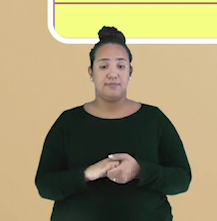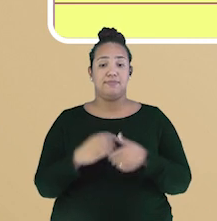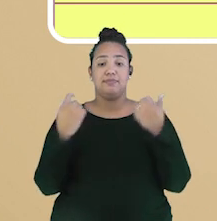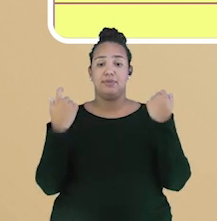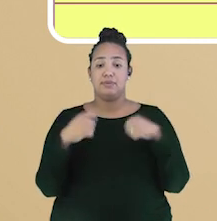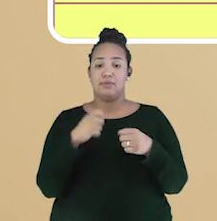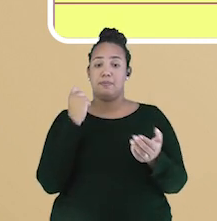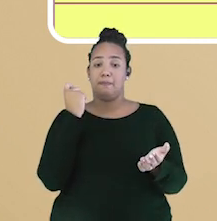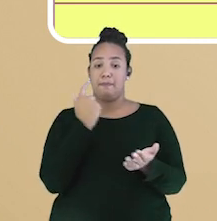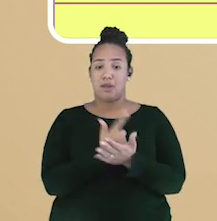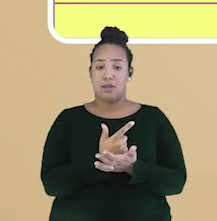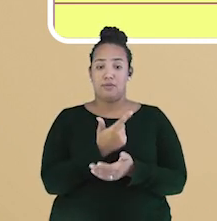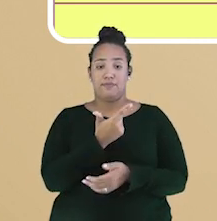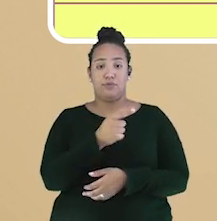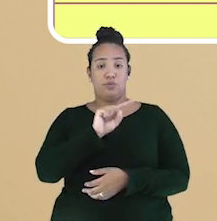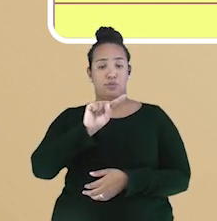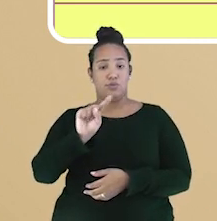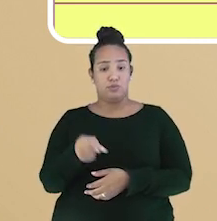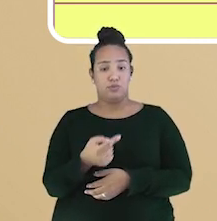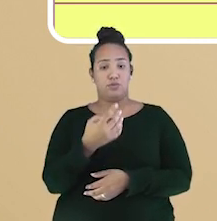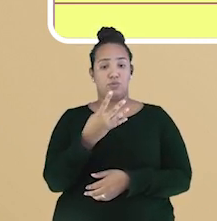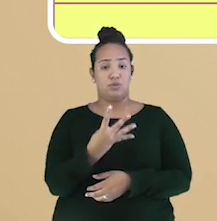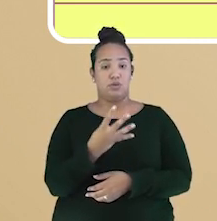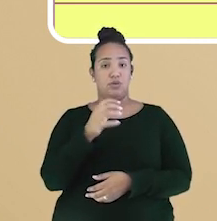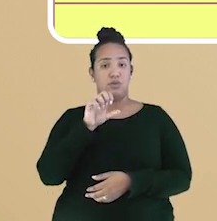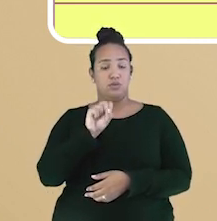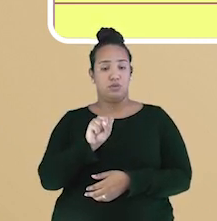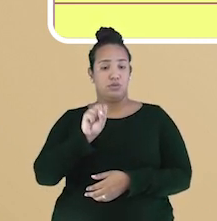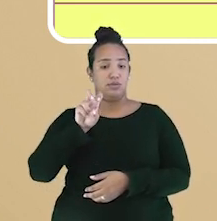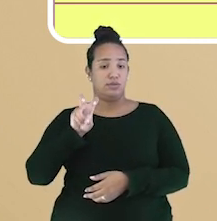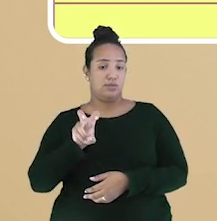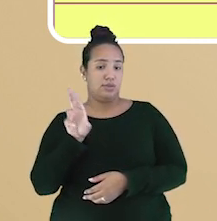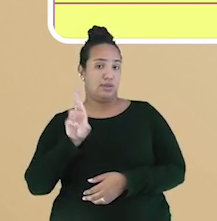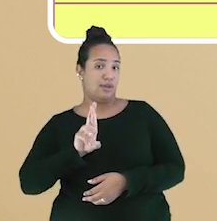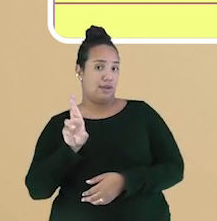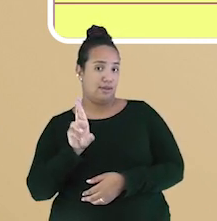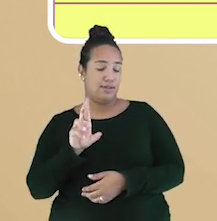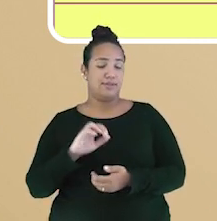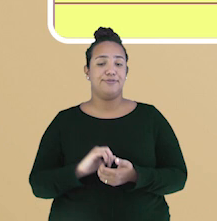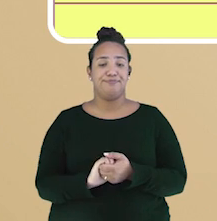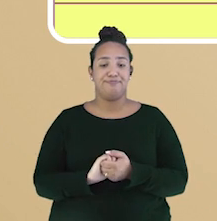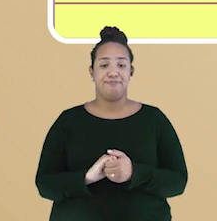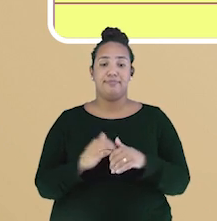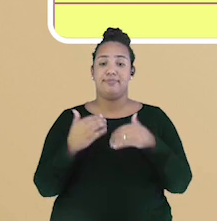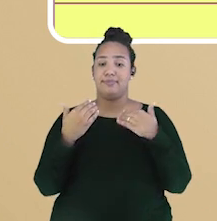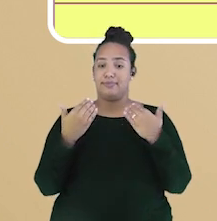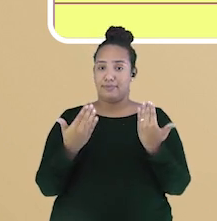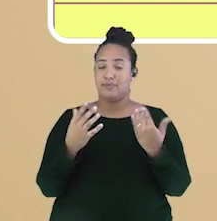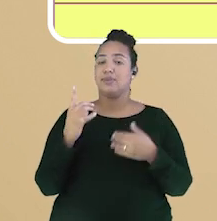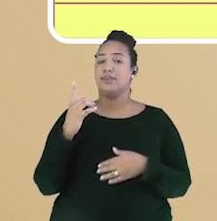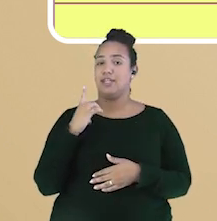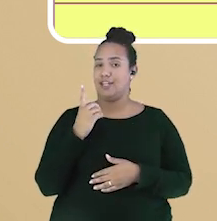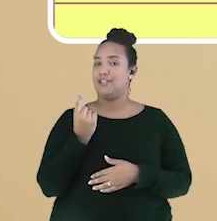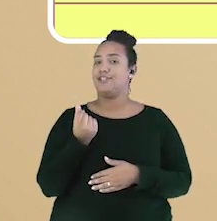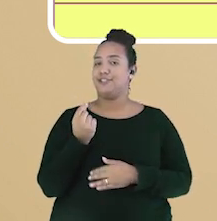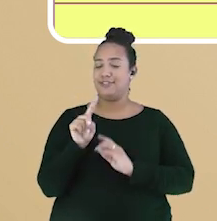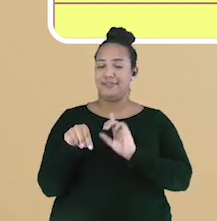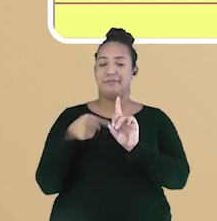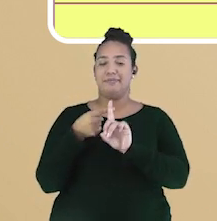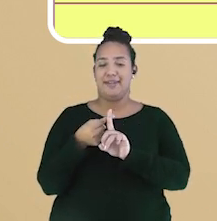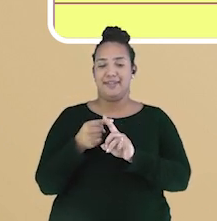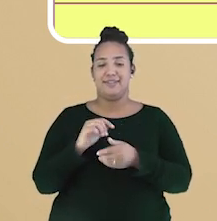gastou no total 2.485 então está sobrando dinheiro